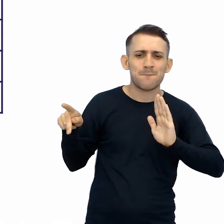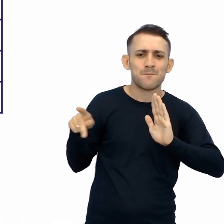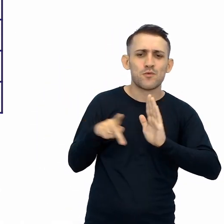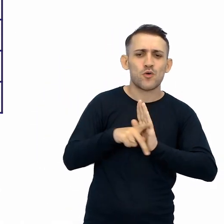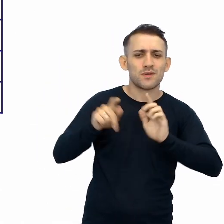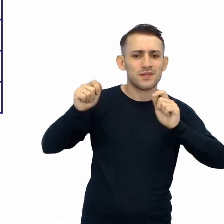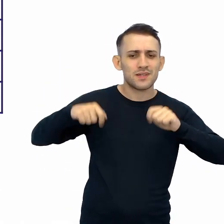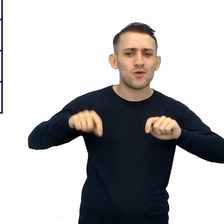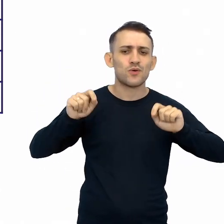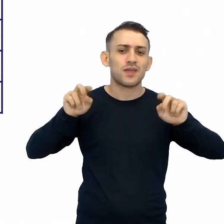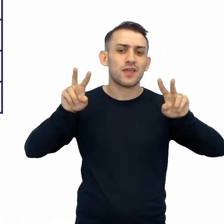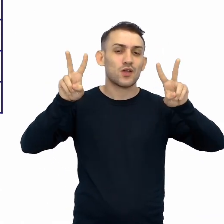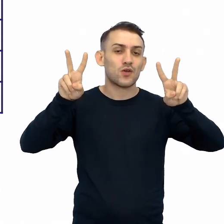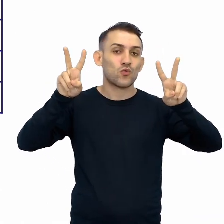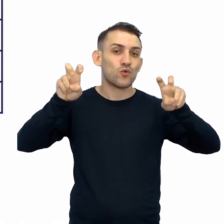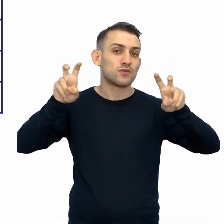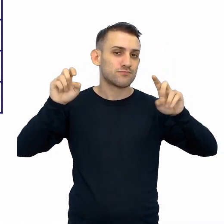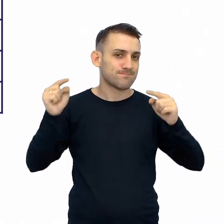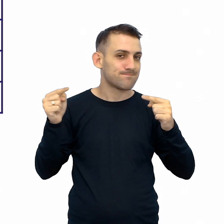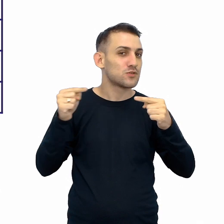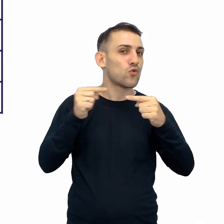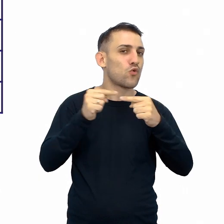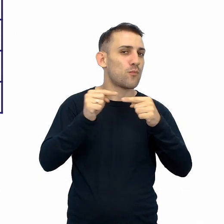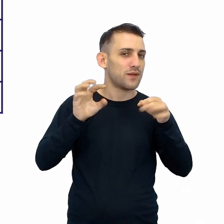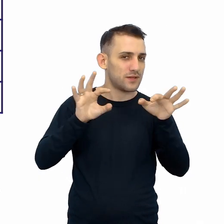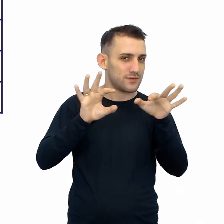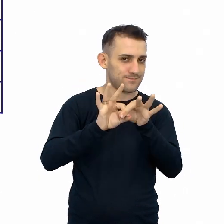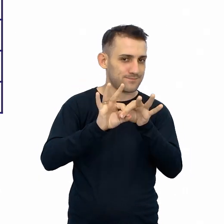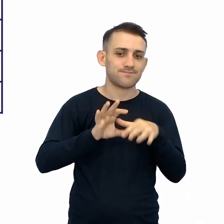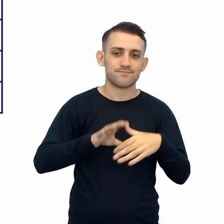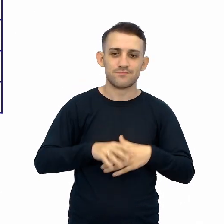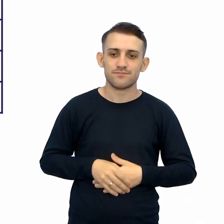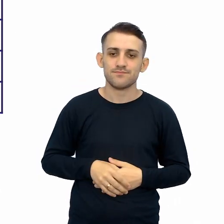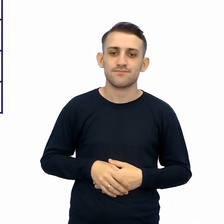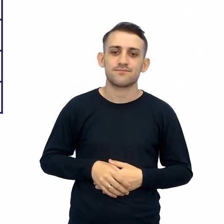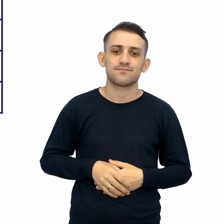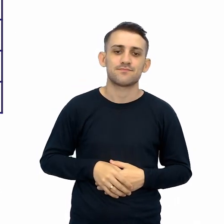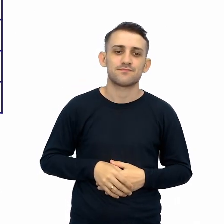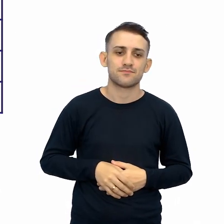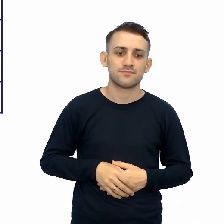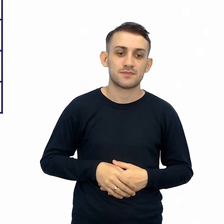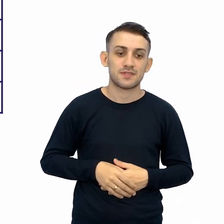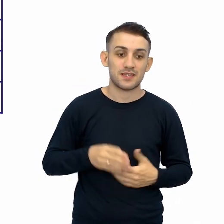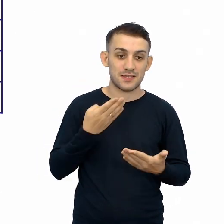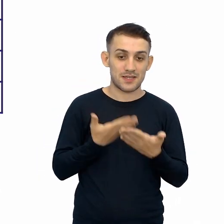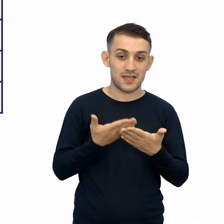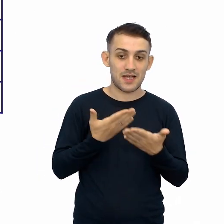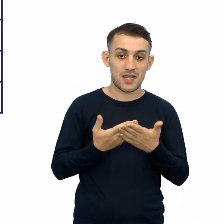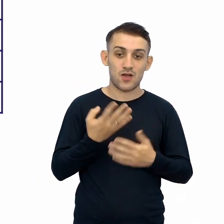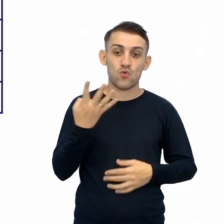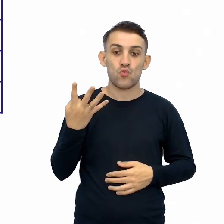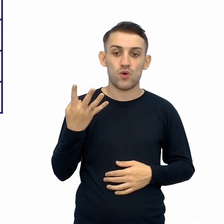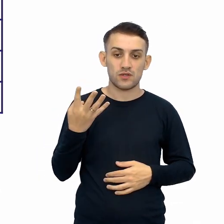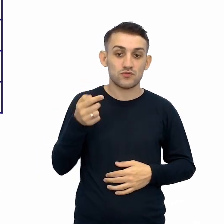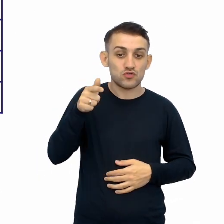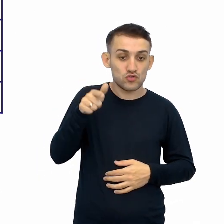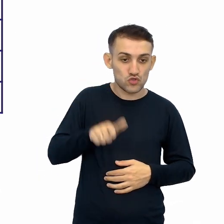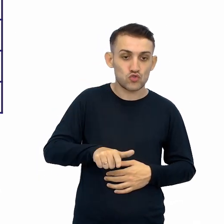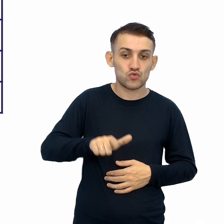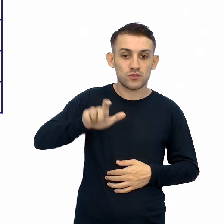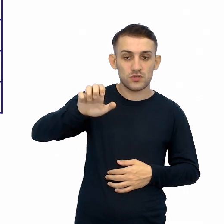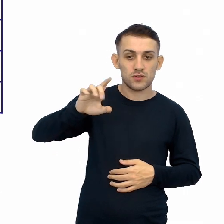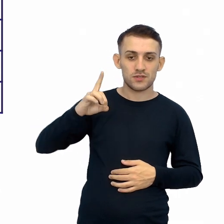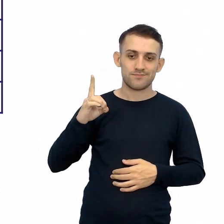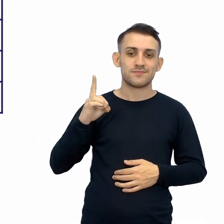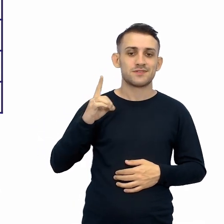que esse título seja adequado, tá? Na aula 4, novamente o lead vai estar